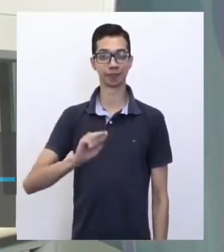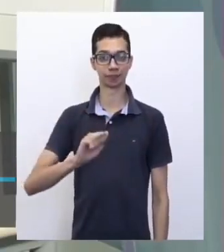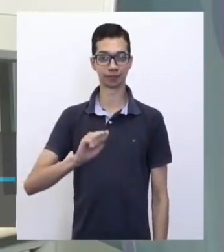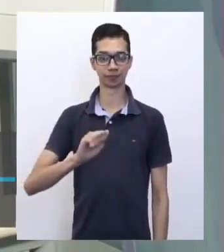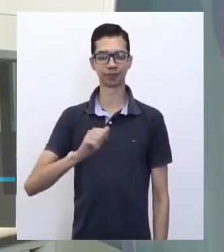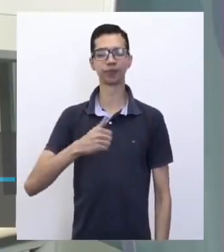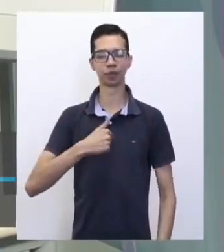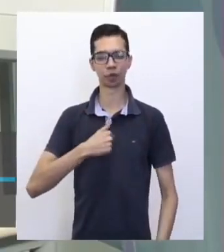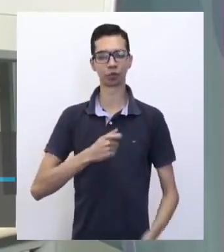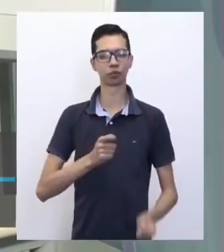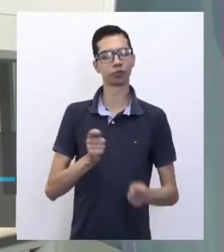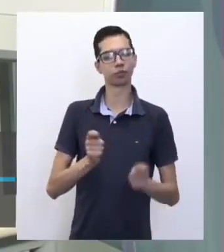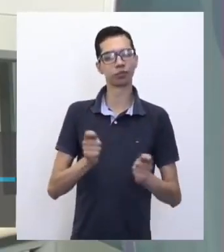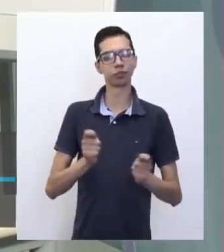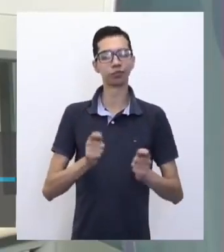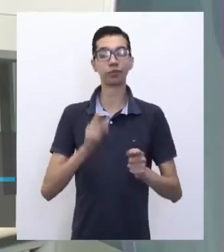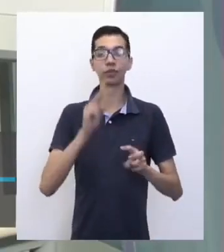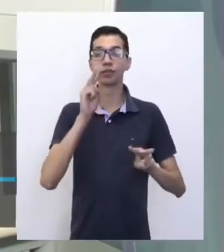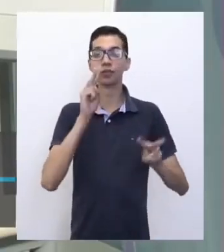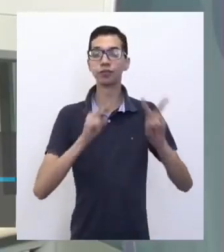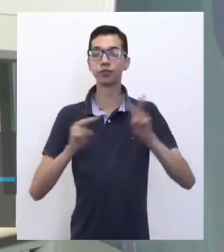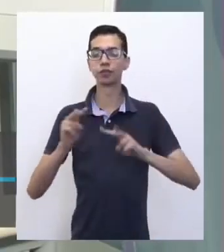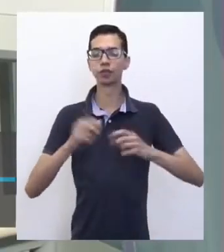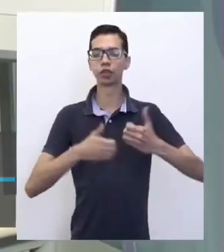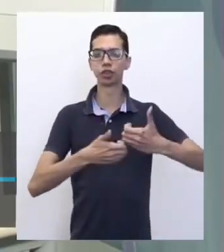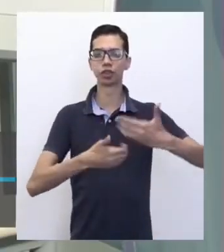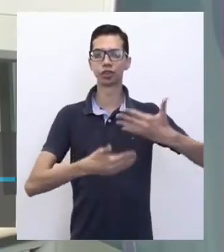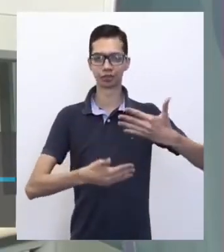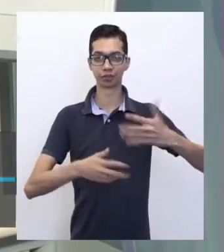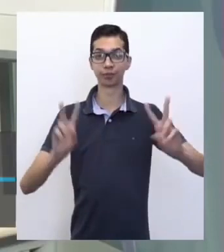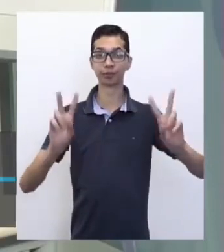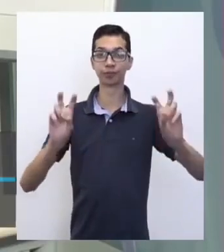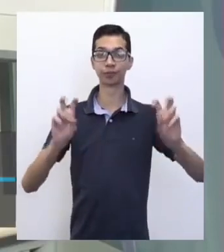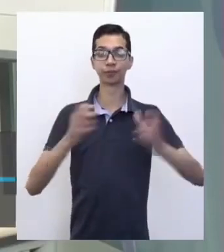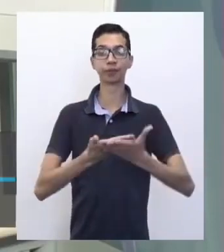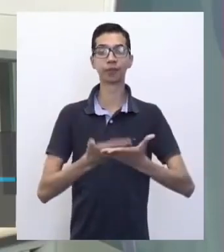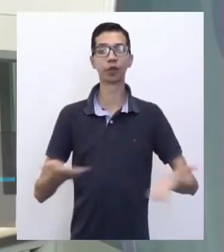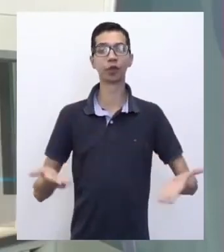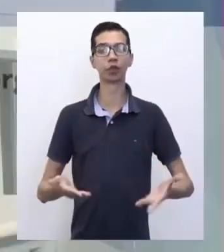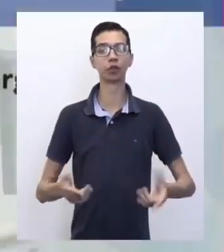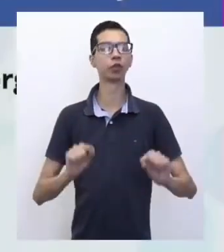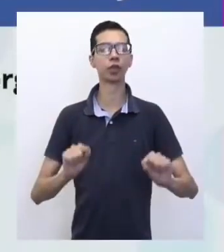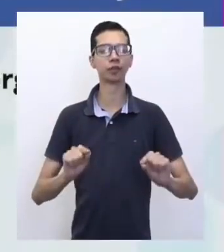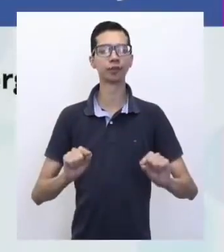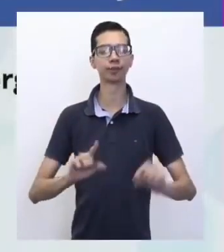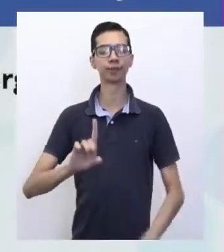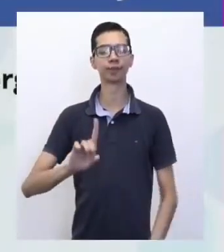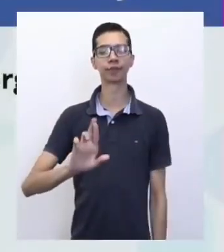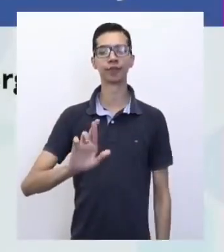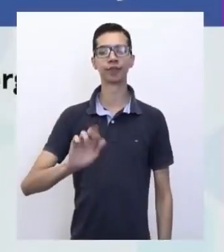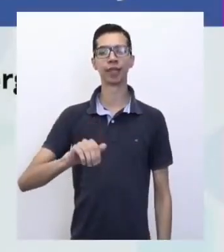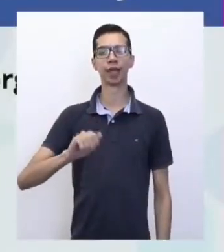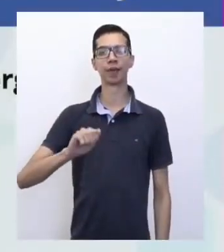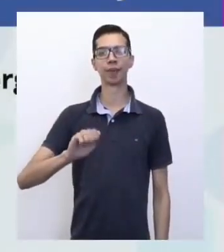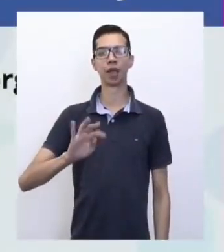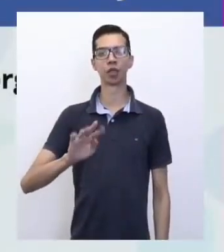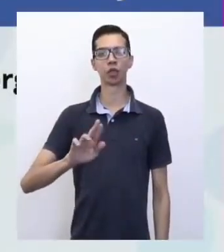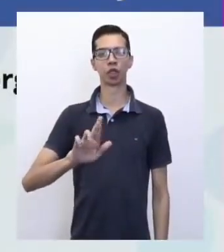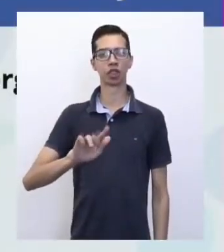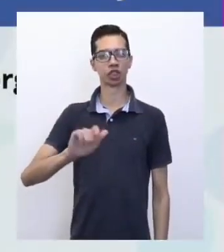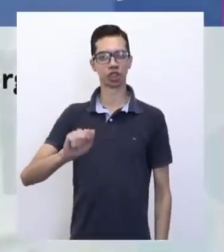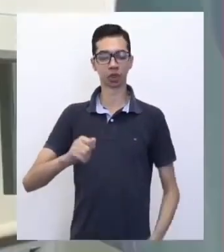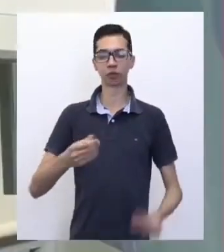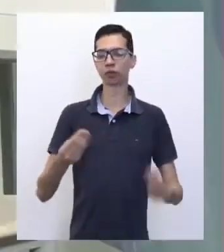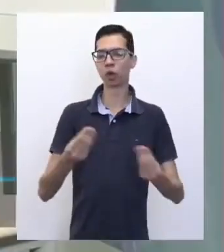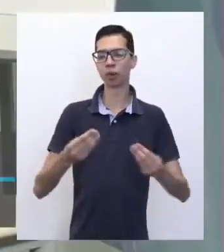a moderação com vocês através do chat. E o tema de nossa aula hoje é Dramaturgia no Teatro de Animação.